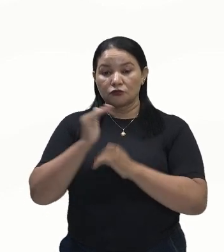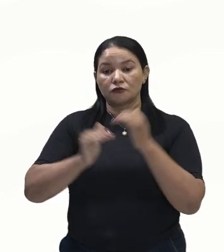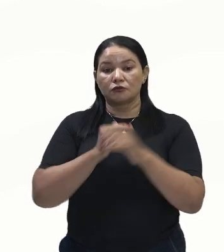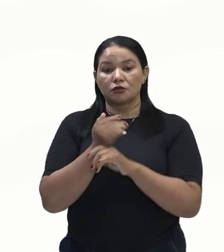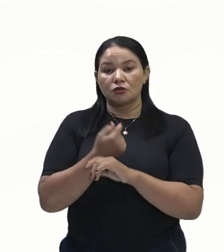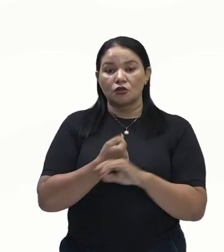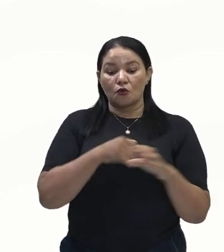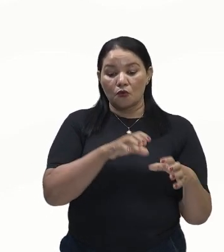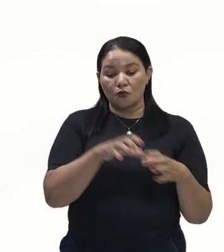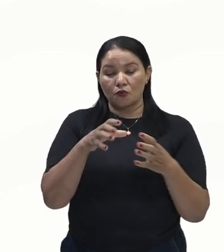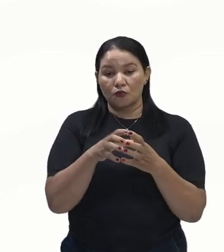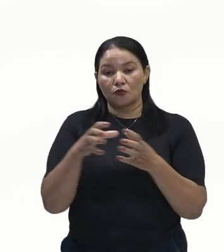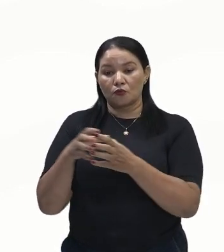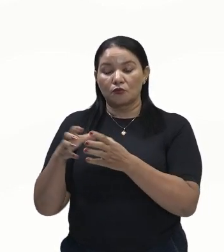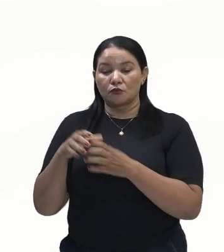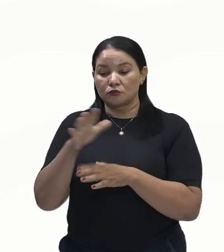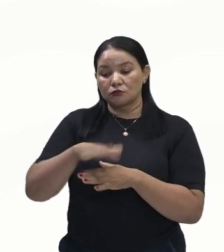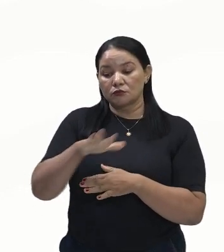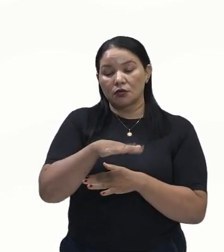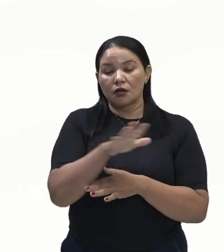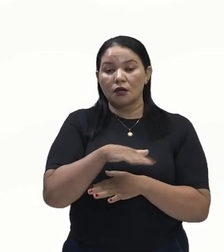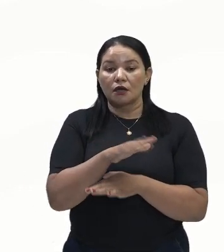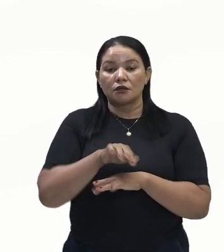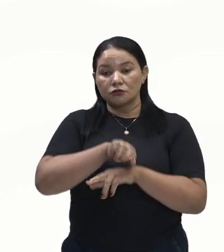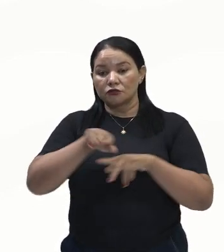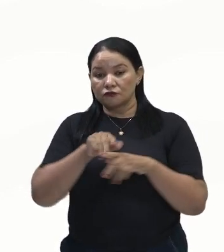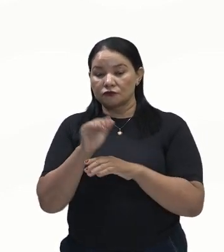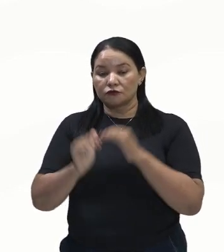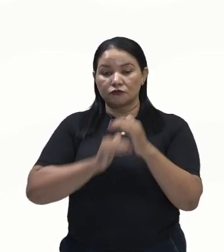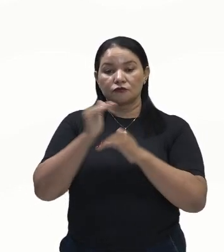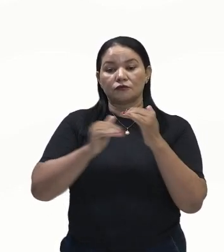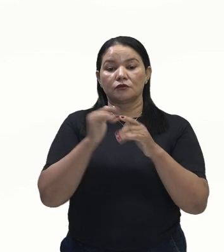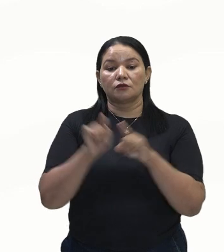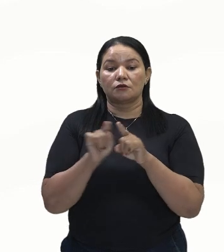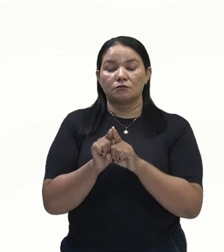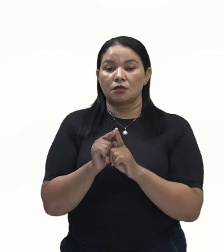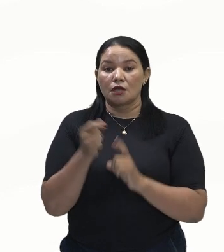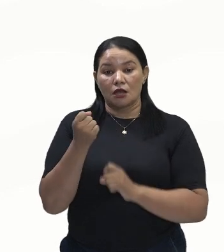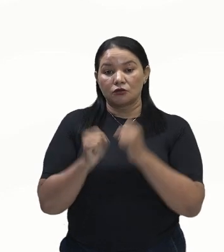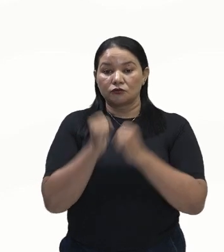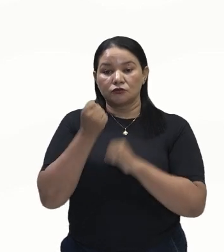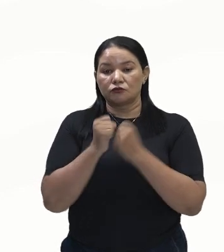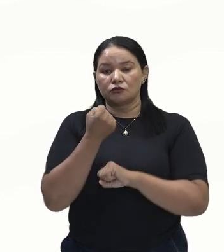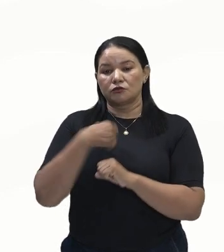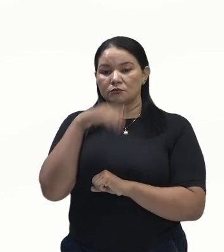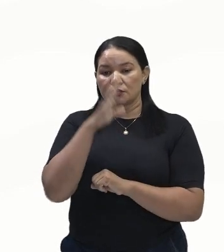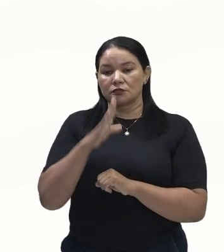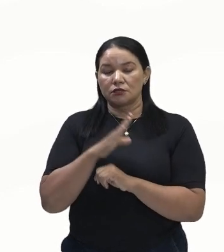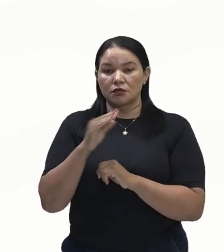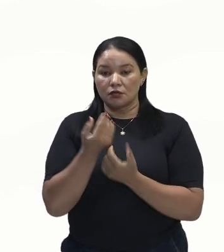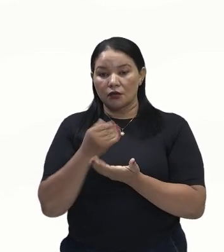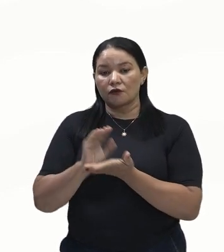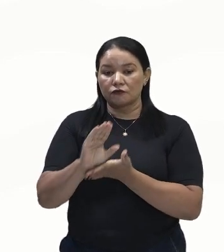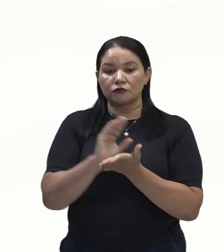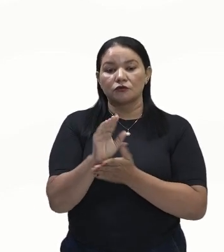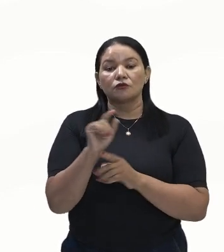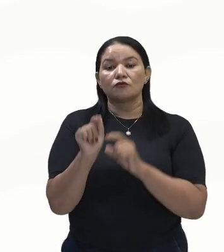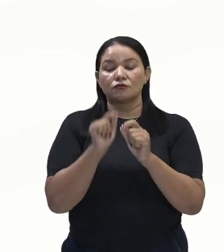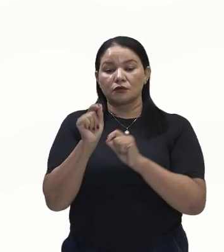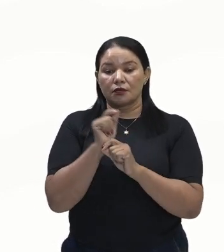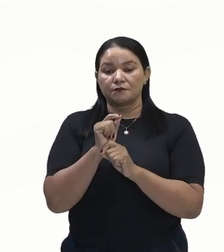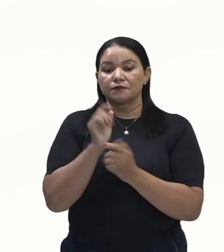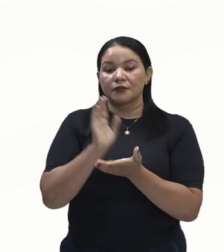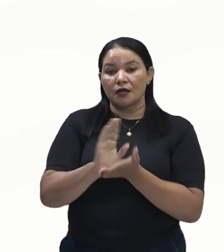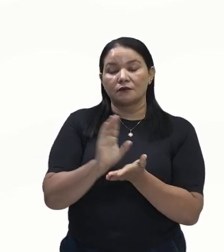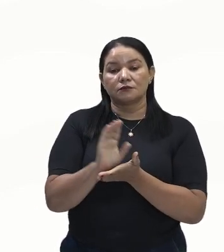diversos setores industriais. E a industrialização brasileira, ela vai ser financiada com o quê? Com